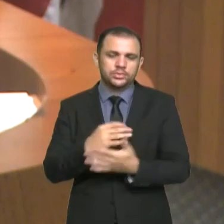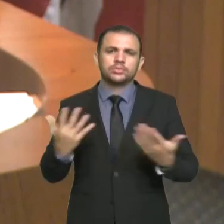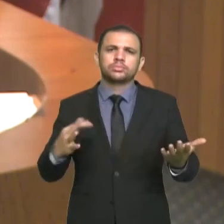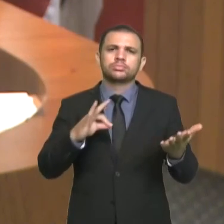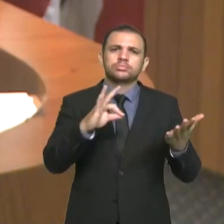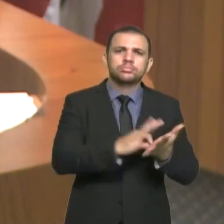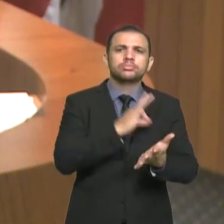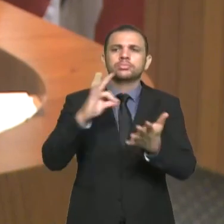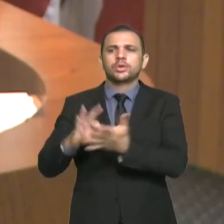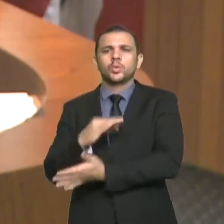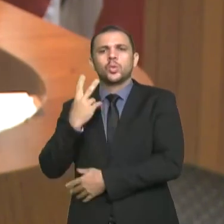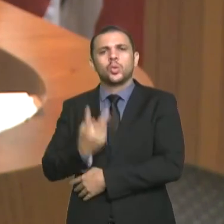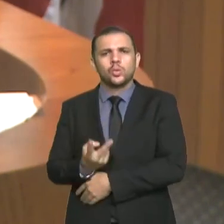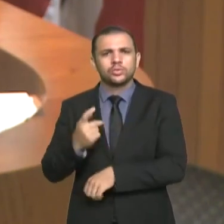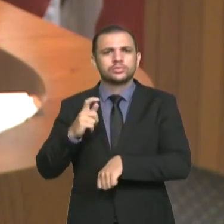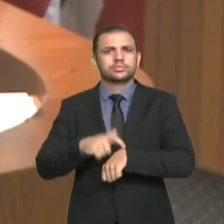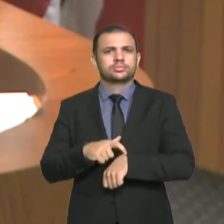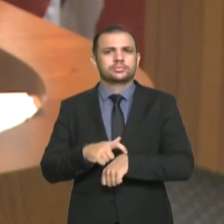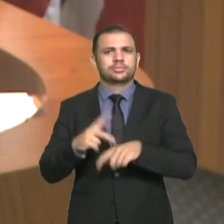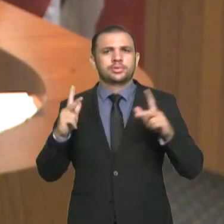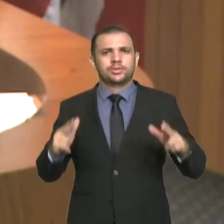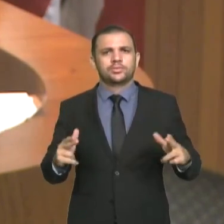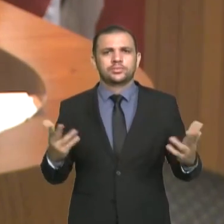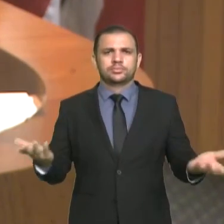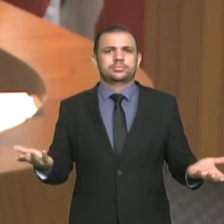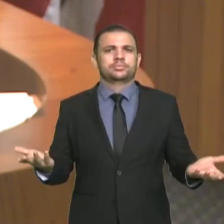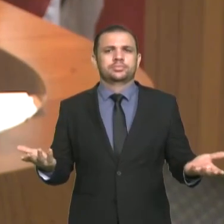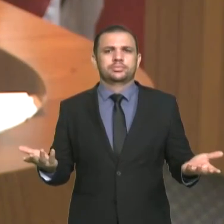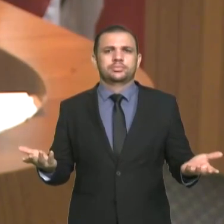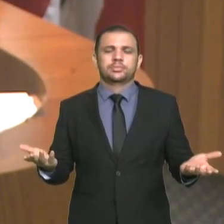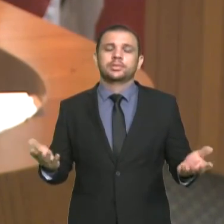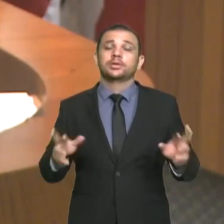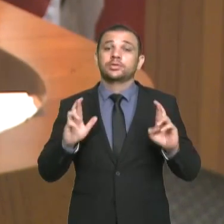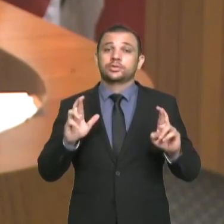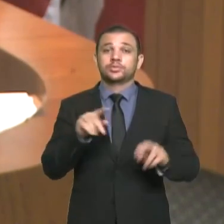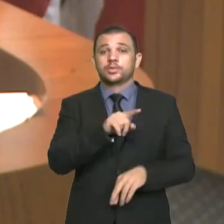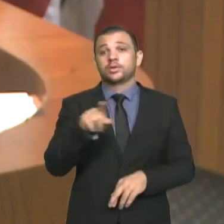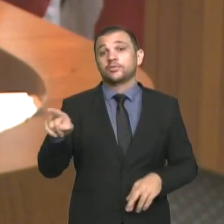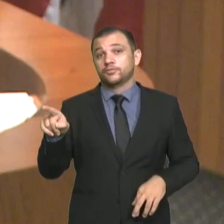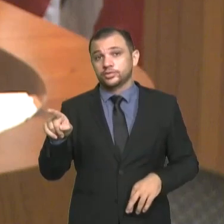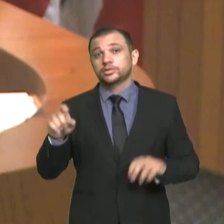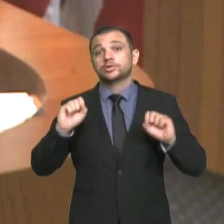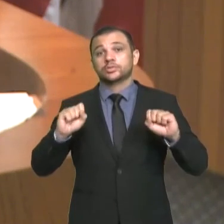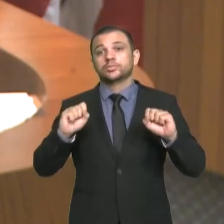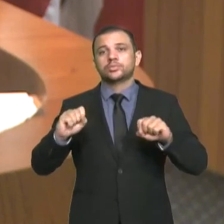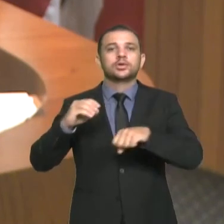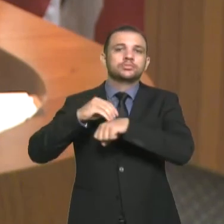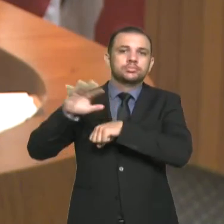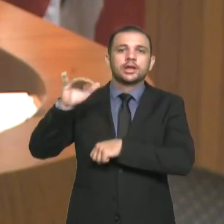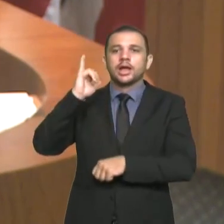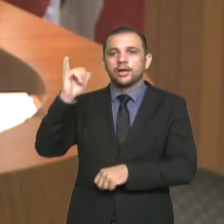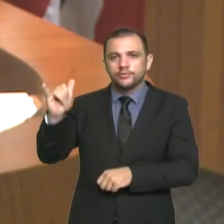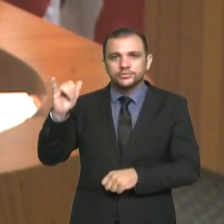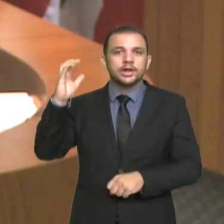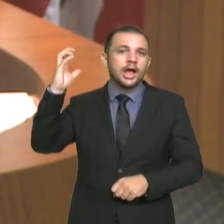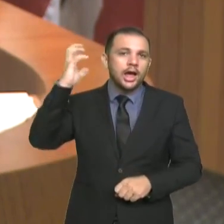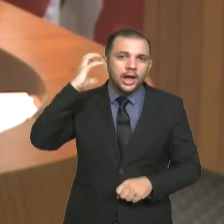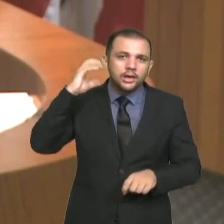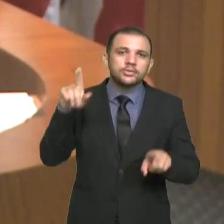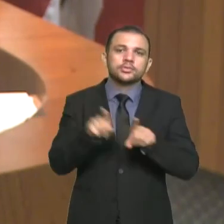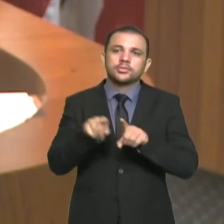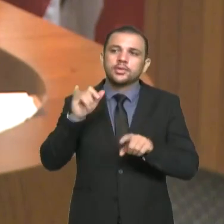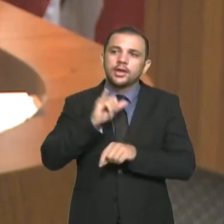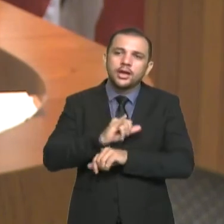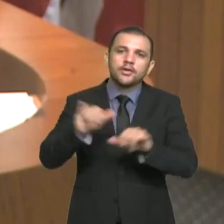o mesmo serviço? Espero que meus amigos jornalistas levem essa denúncia para a rádio, levem essa denúncia para os